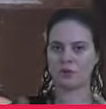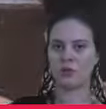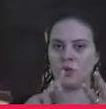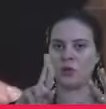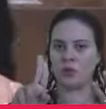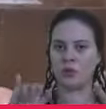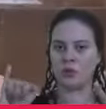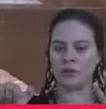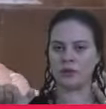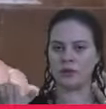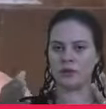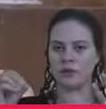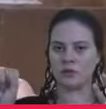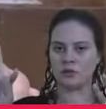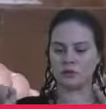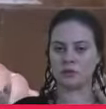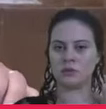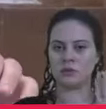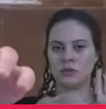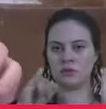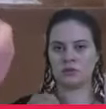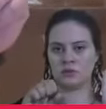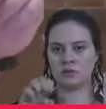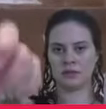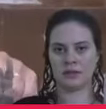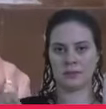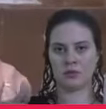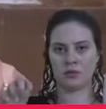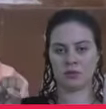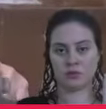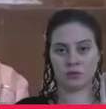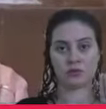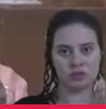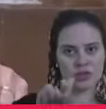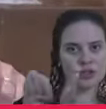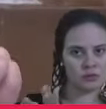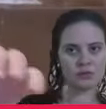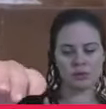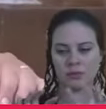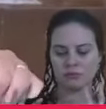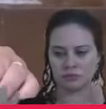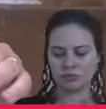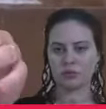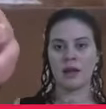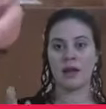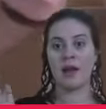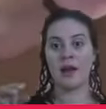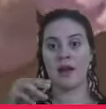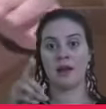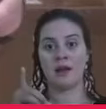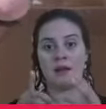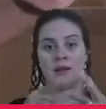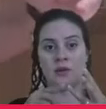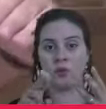mas o ministro Rui Costa virou e disse assim para o jornal Arruda comandante do exército da época tem muita gente aqui que